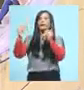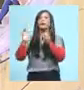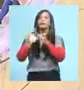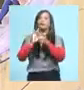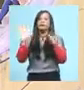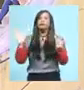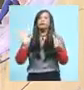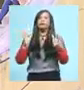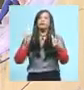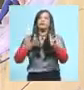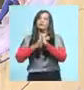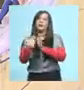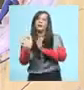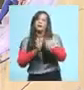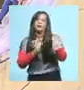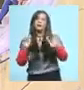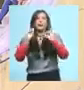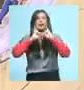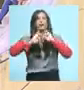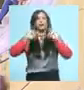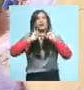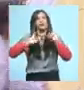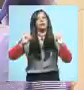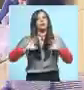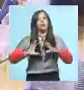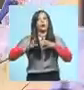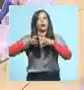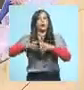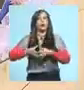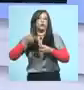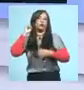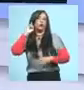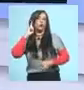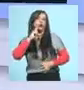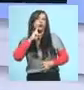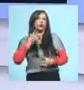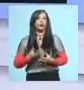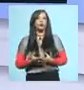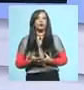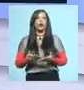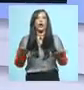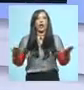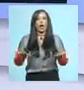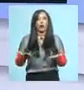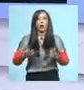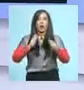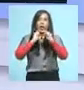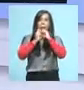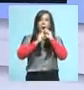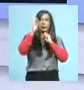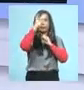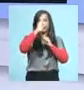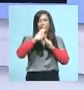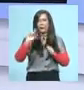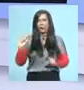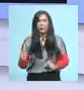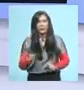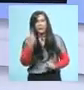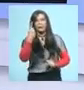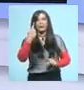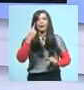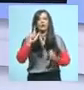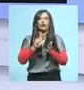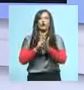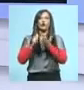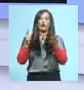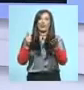a inserção e o acesso à informação da comunidade de surdos. O novo Repórter Brasil, que agora é o primeiro